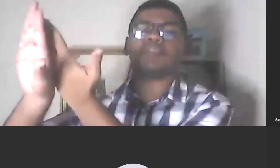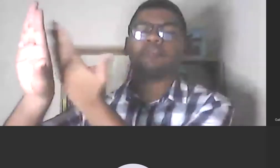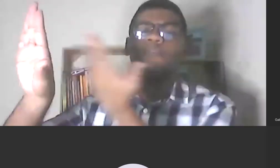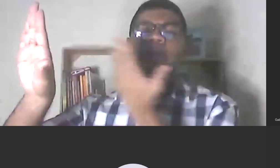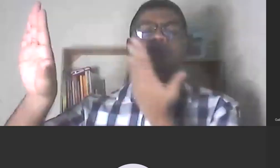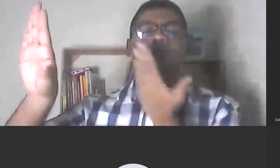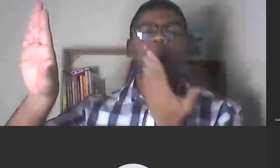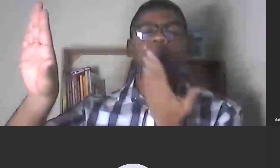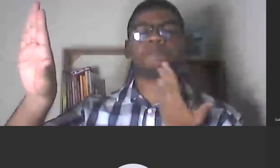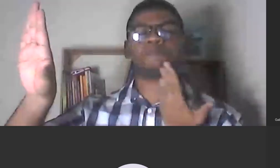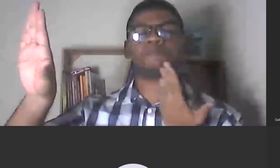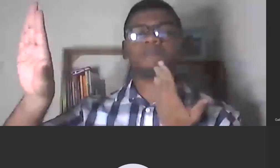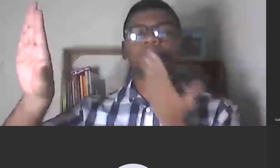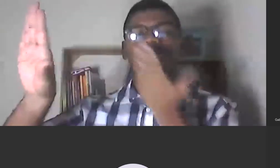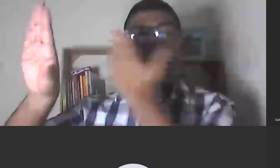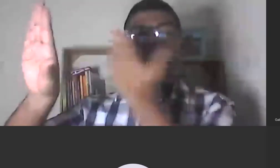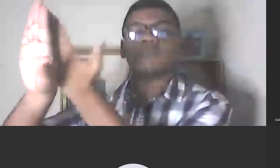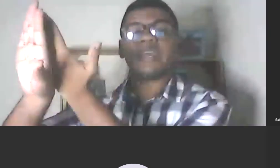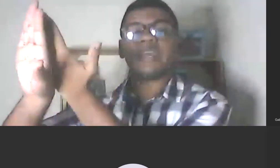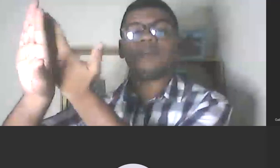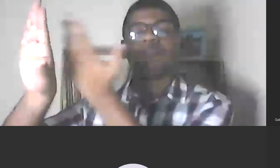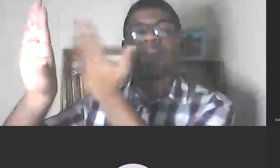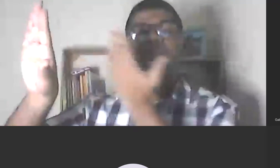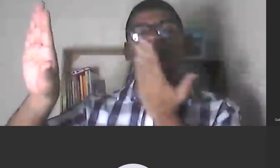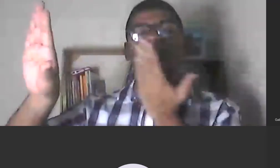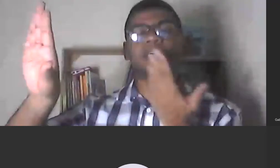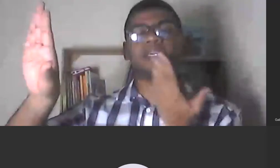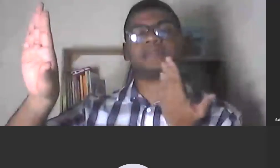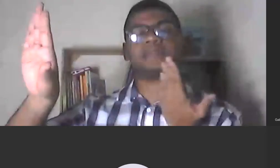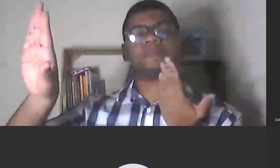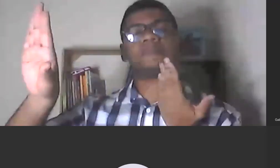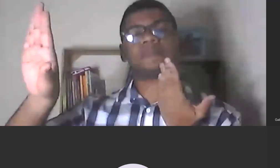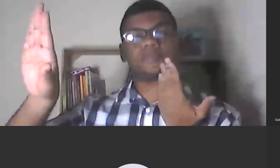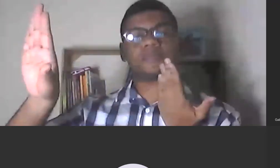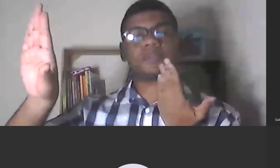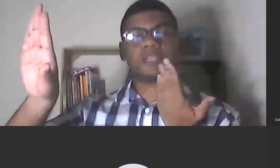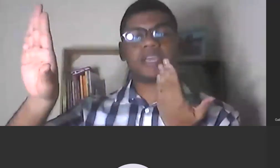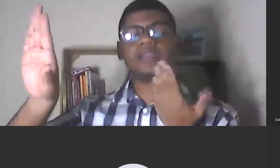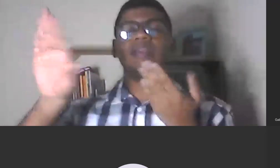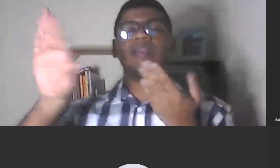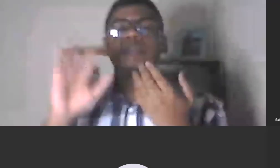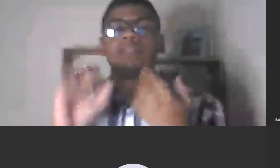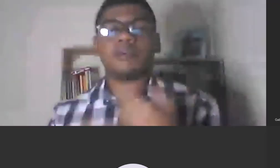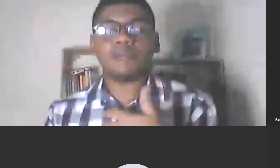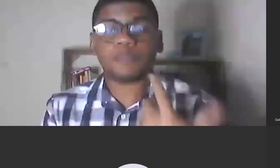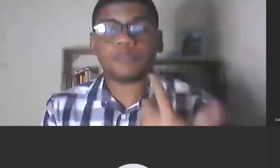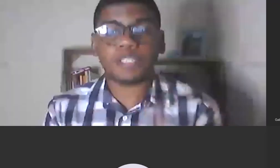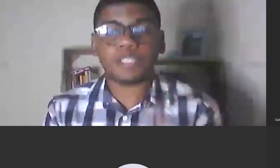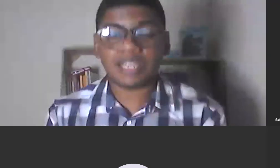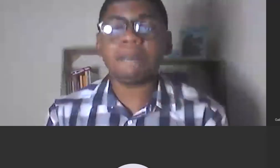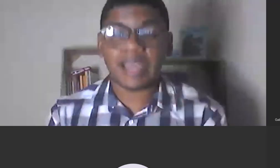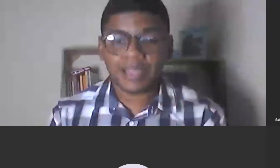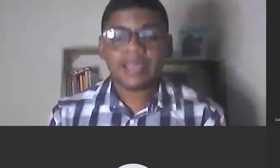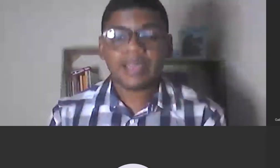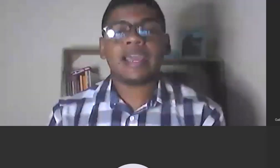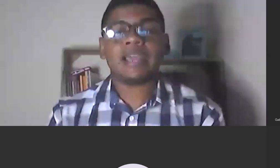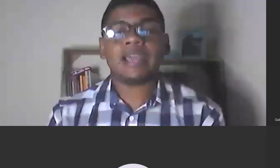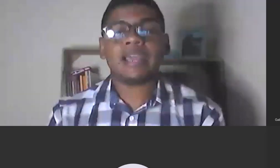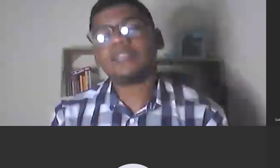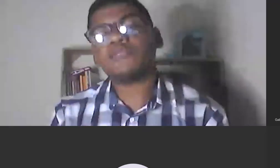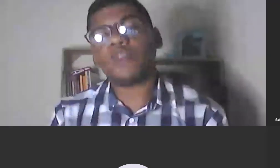perto de mim, ó. Fico perto de mim. Então, eu me afastei de Bianca. Ok? Então, a gente pode ter